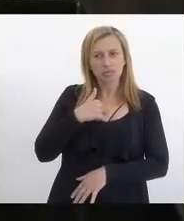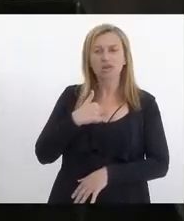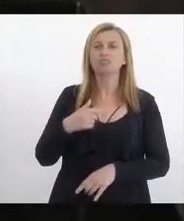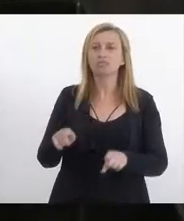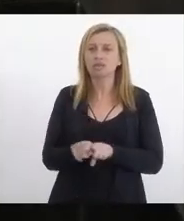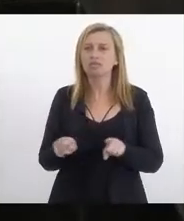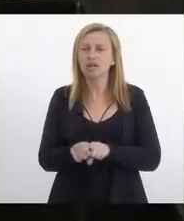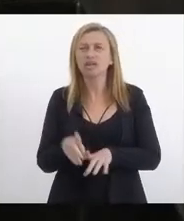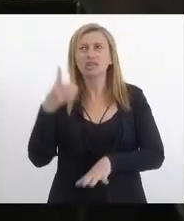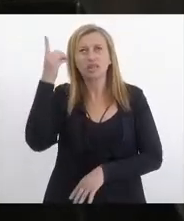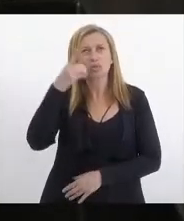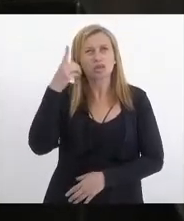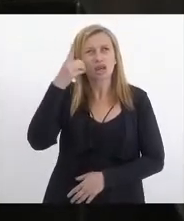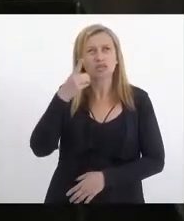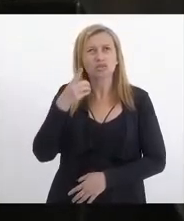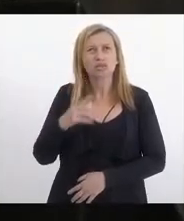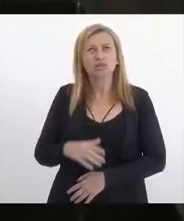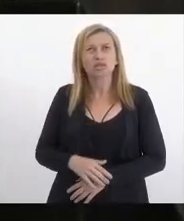do deputado